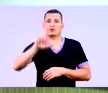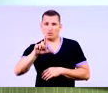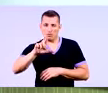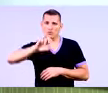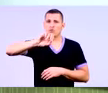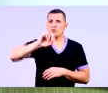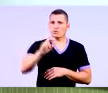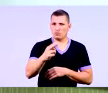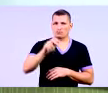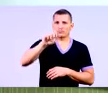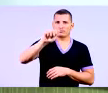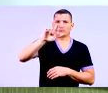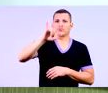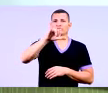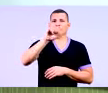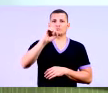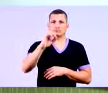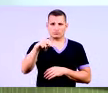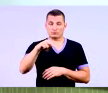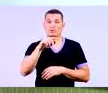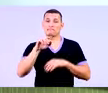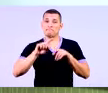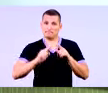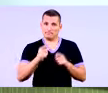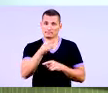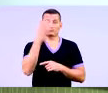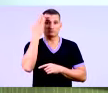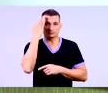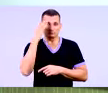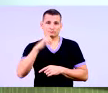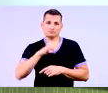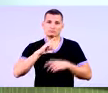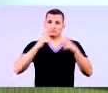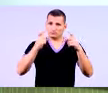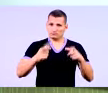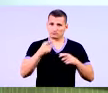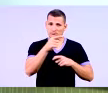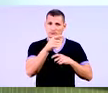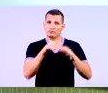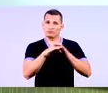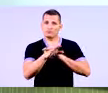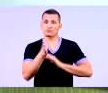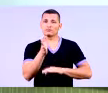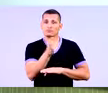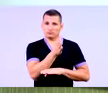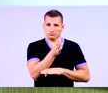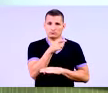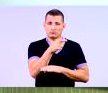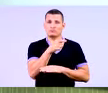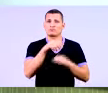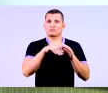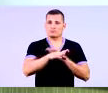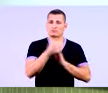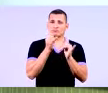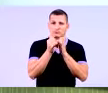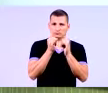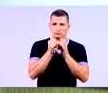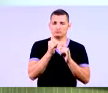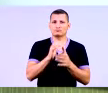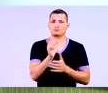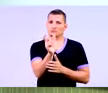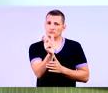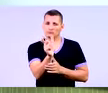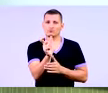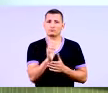agora ele sabe que existe um endereço alocado reservado pra que ele guarde essa informação o que o